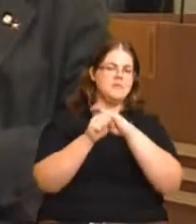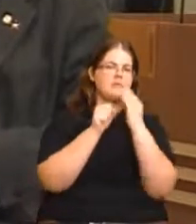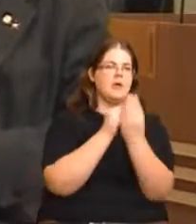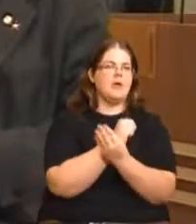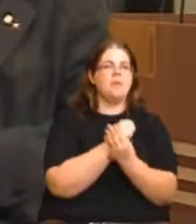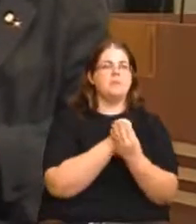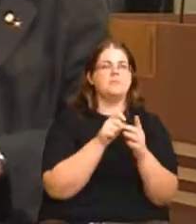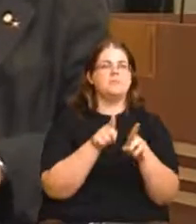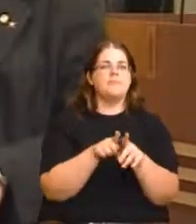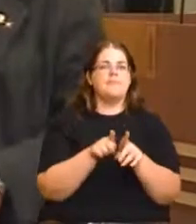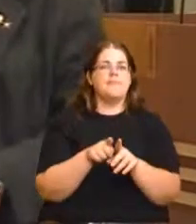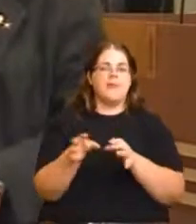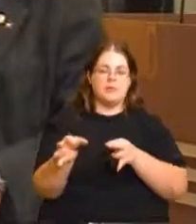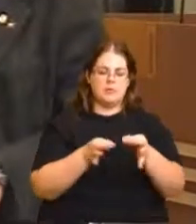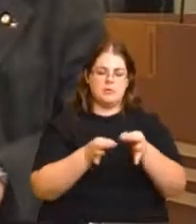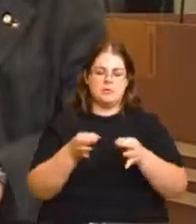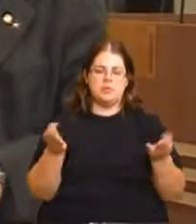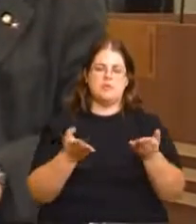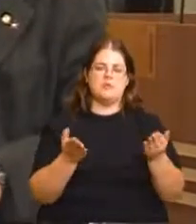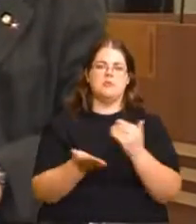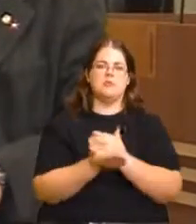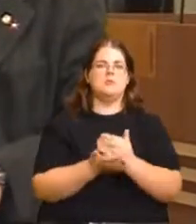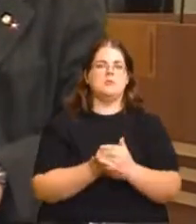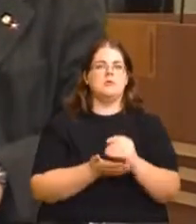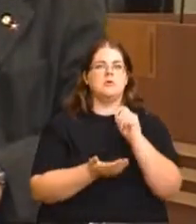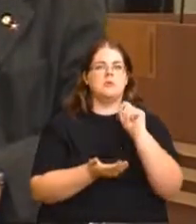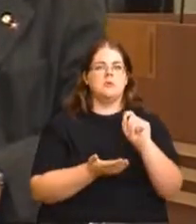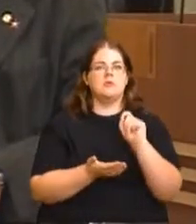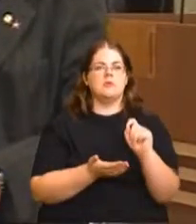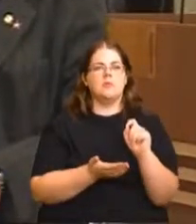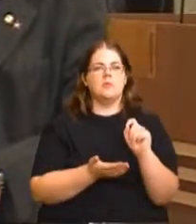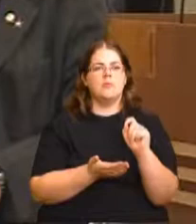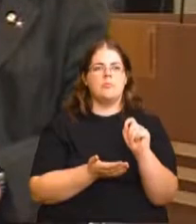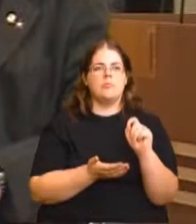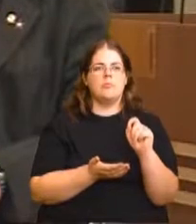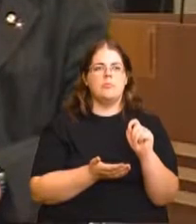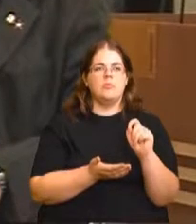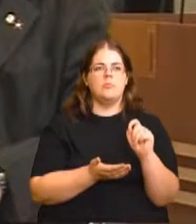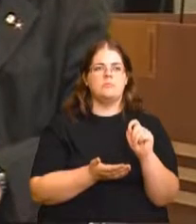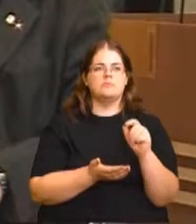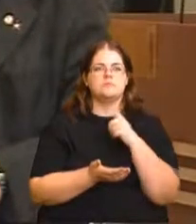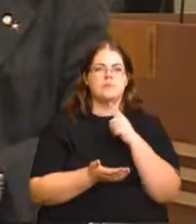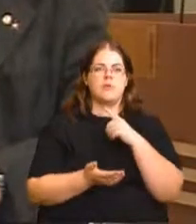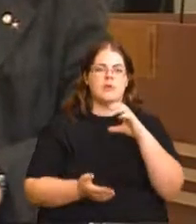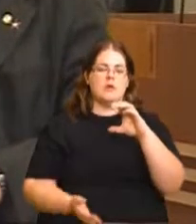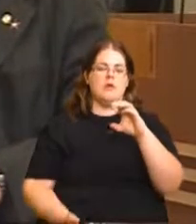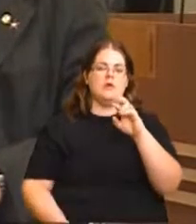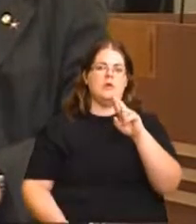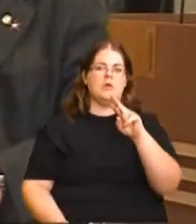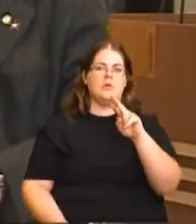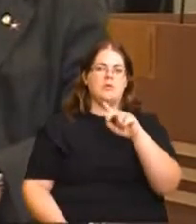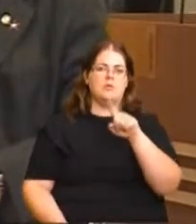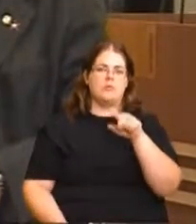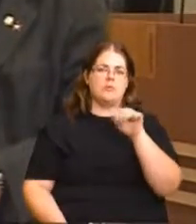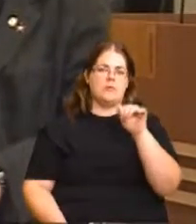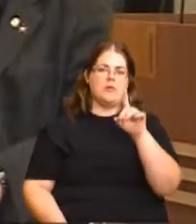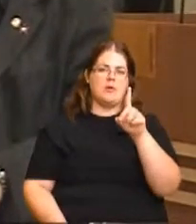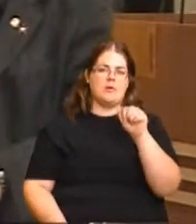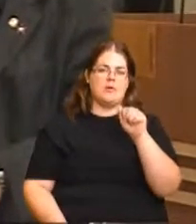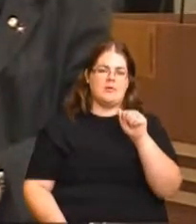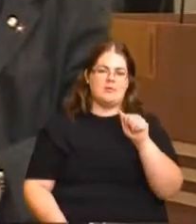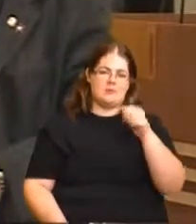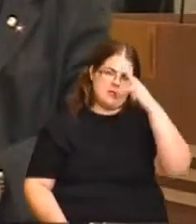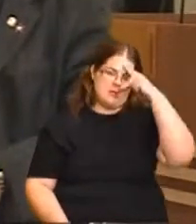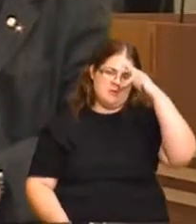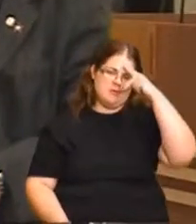o maior prazer em fazer. E um projeto que eu estou iniciando, Edson, também é de fazer a Cruzada de Pelotas. A gente quer, até o final do